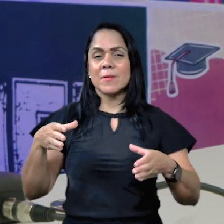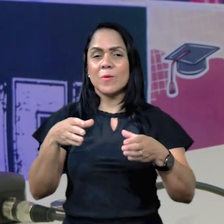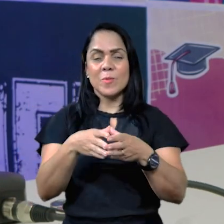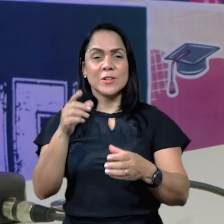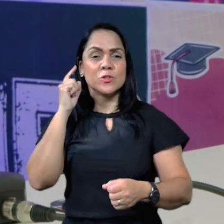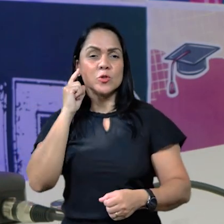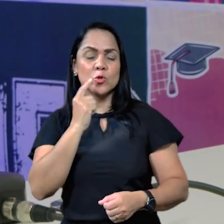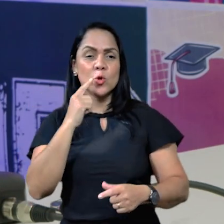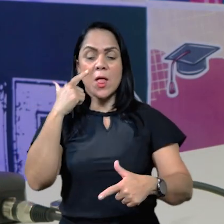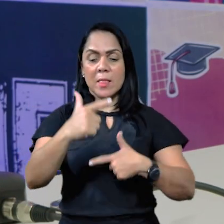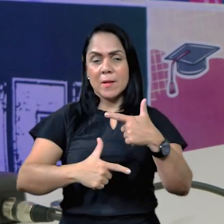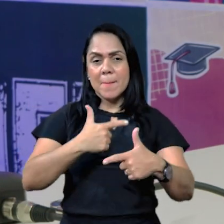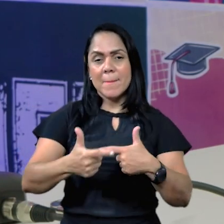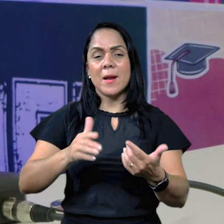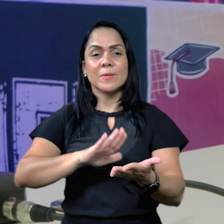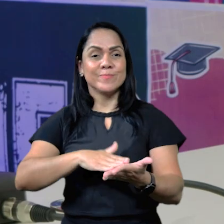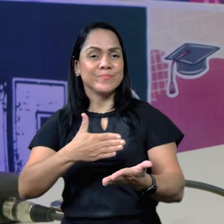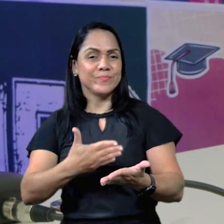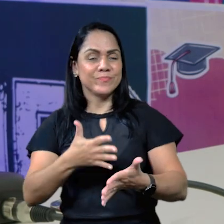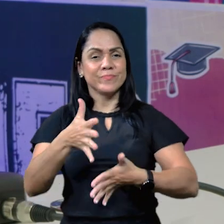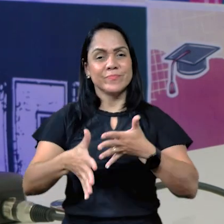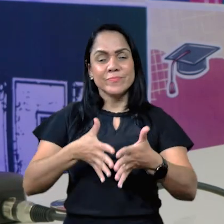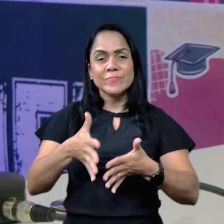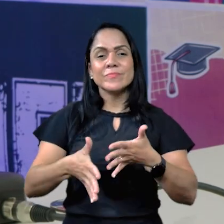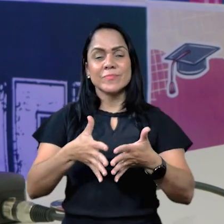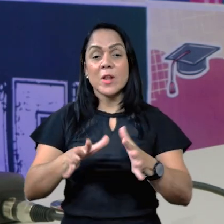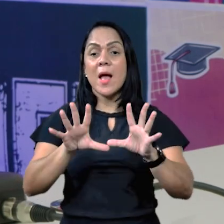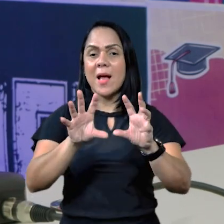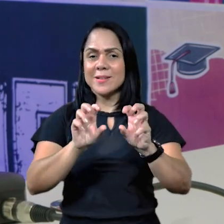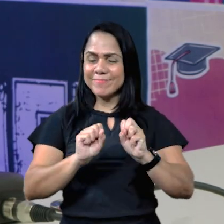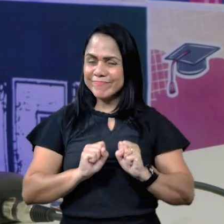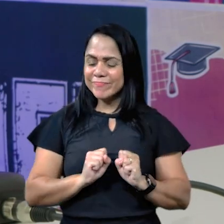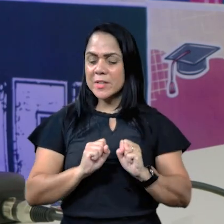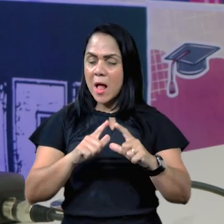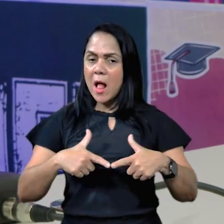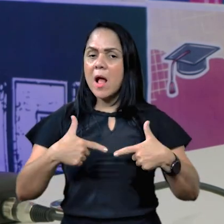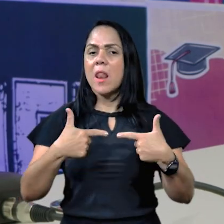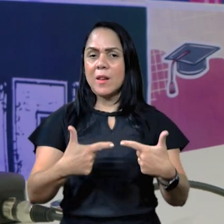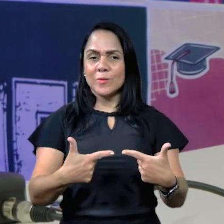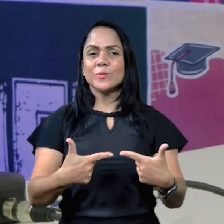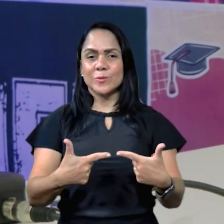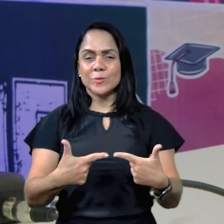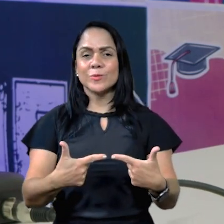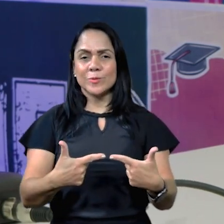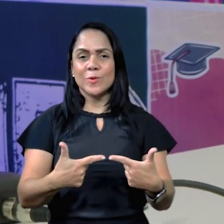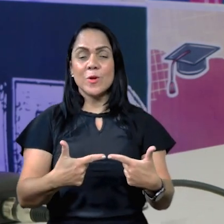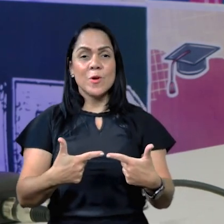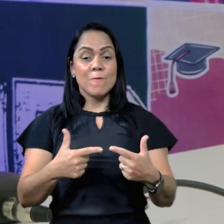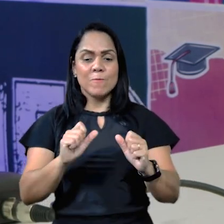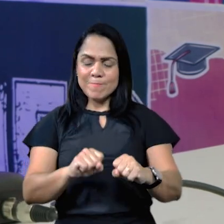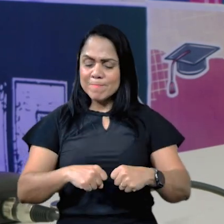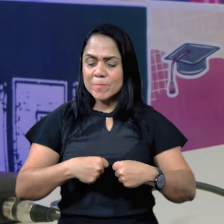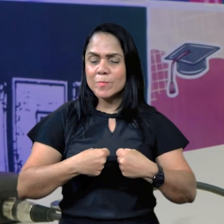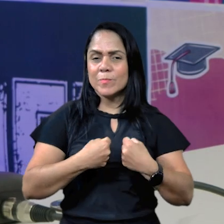surda, quem trabalha como intérprete, você acaba pegando também as lutas. sim. Não tem como você fugir